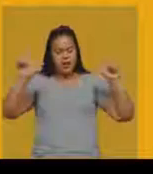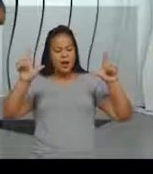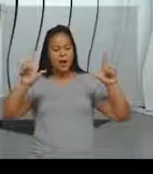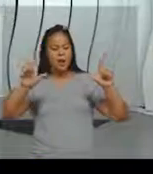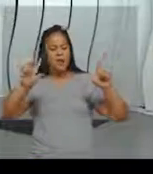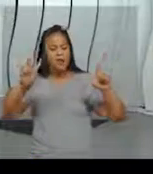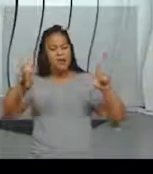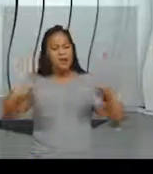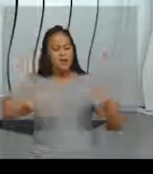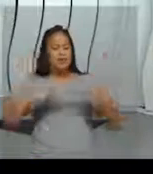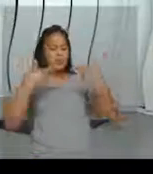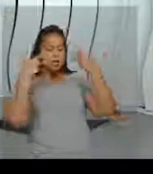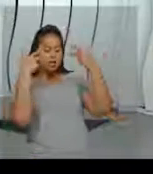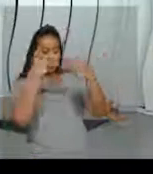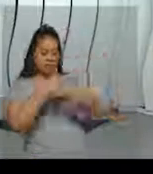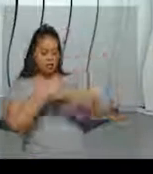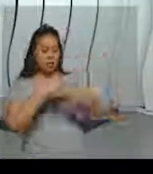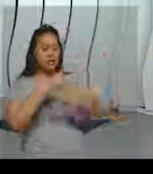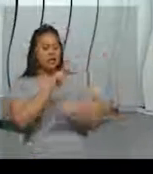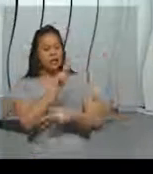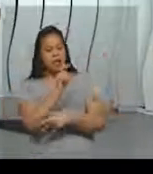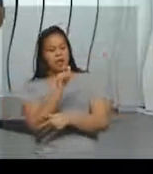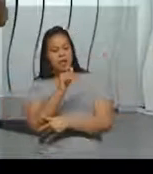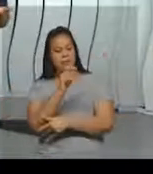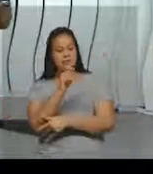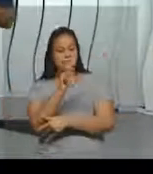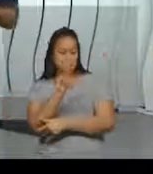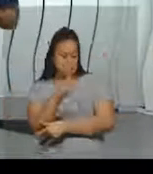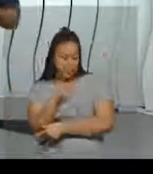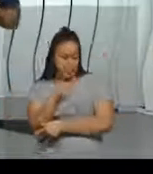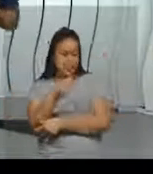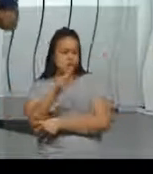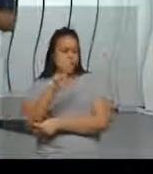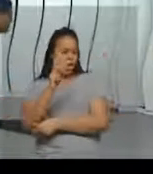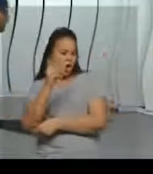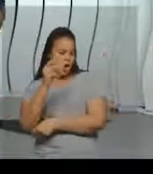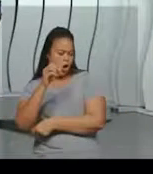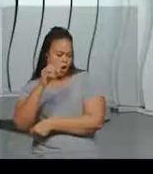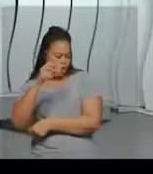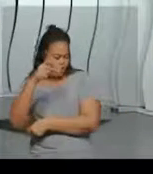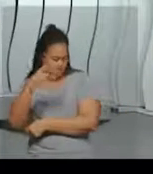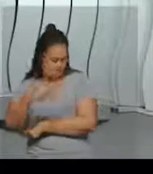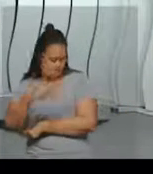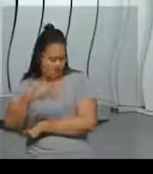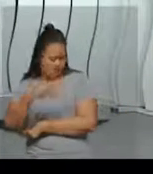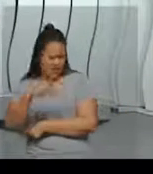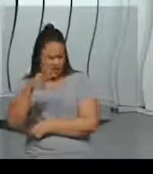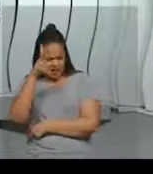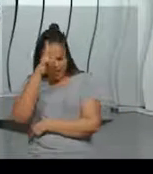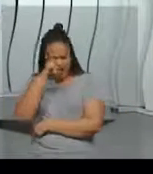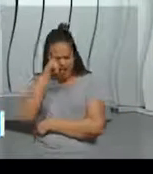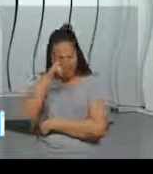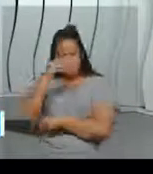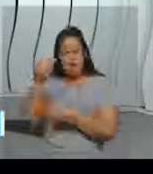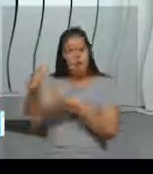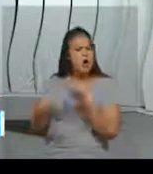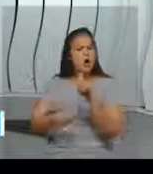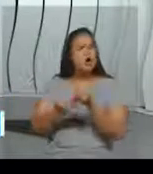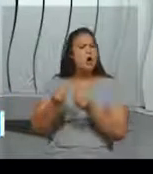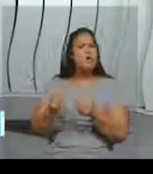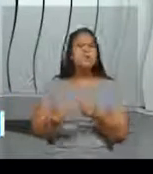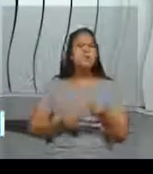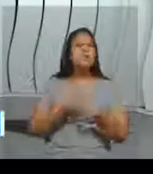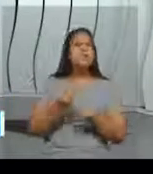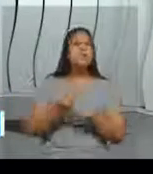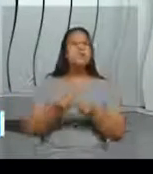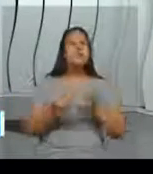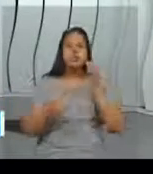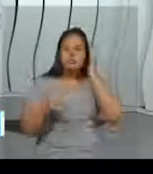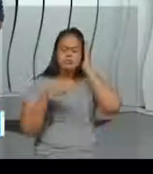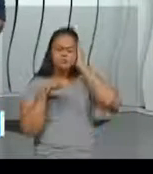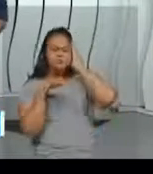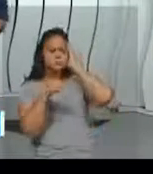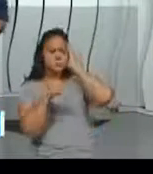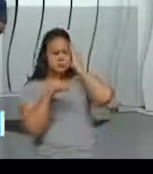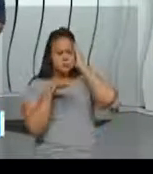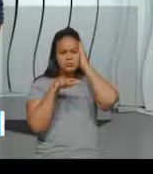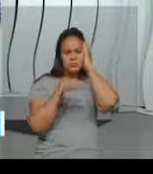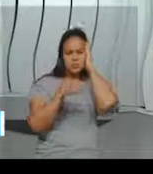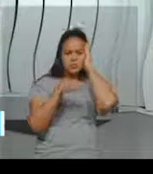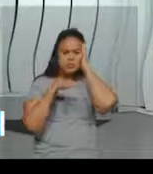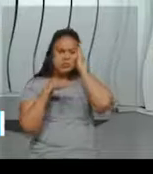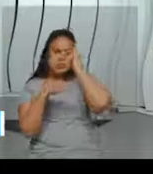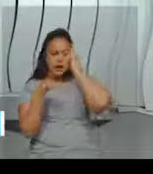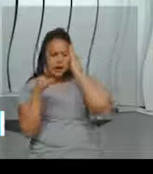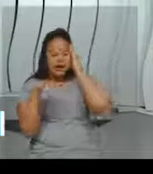hop. Vocês vão aí recordar, né, como que um rap ele é produzido. Ele vai ter